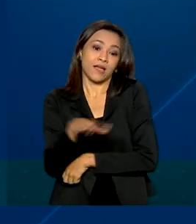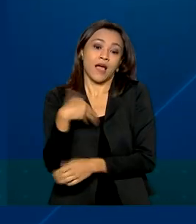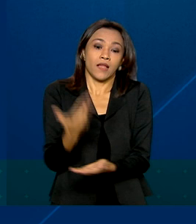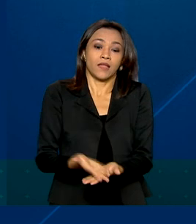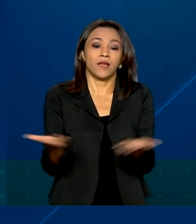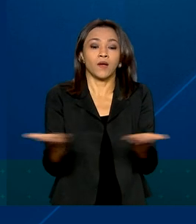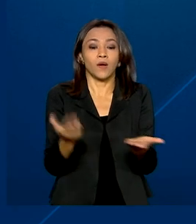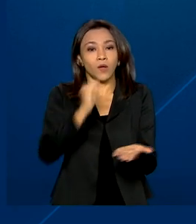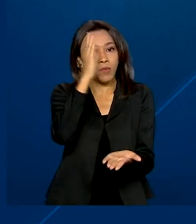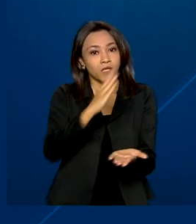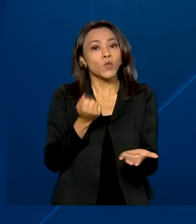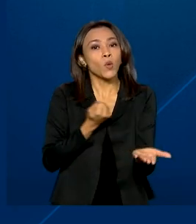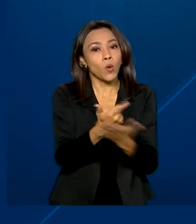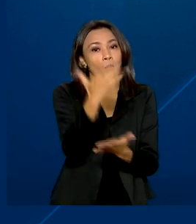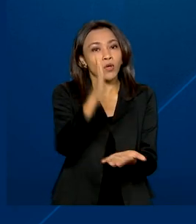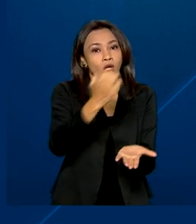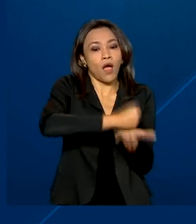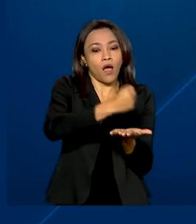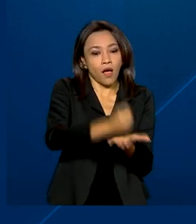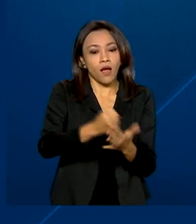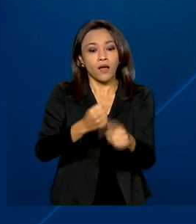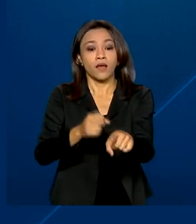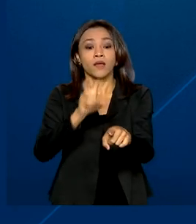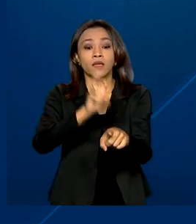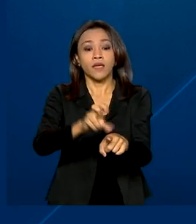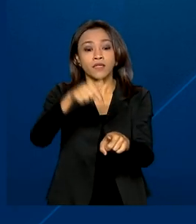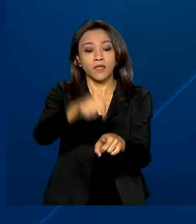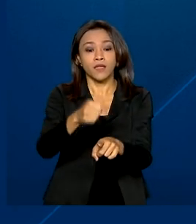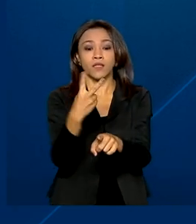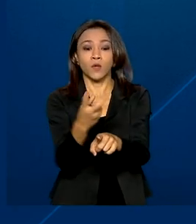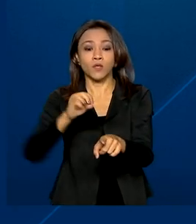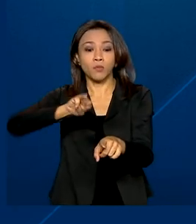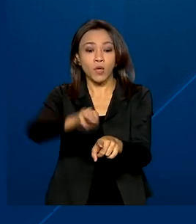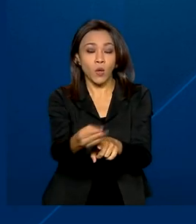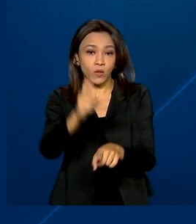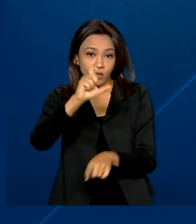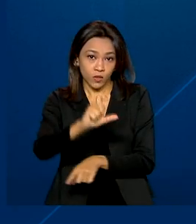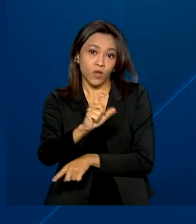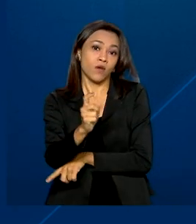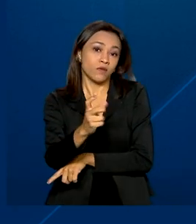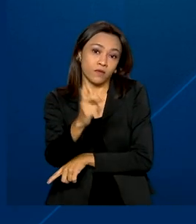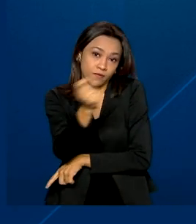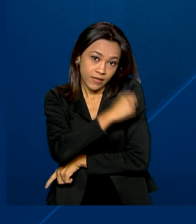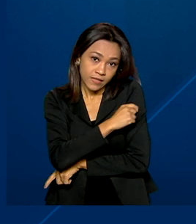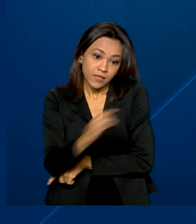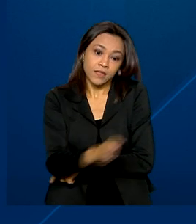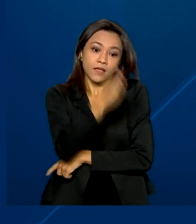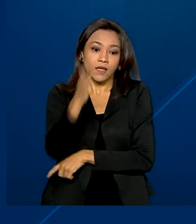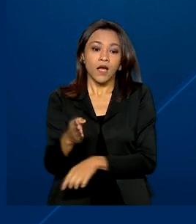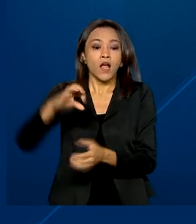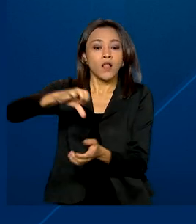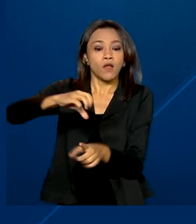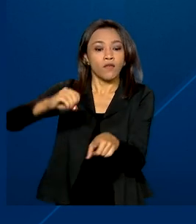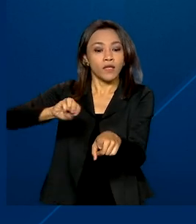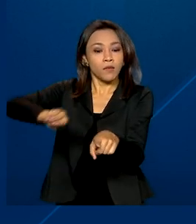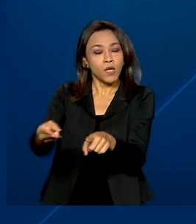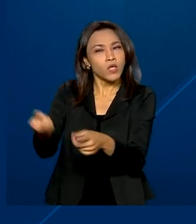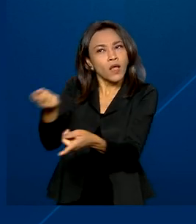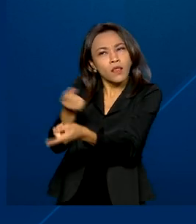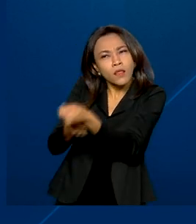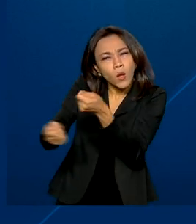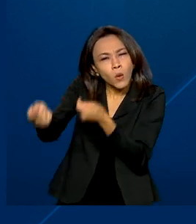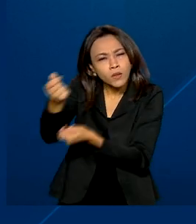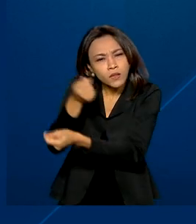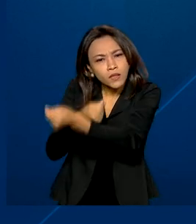país contratou 572 milhões de doses de vacinas outras 90 milhões estão em negociação